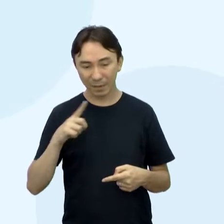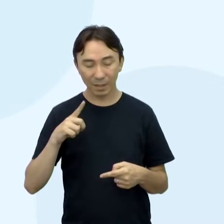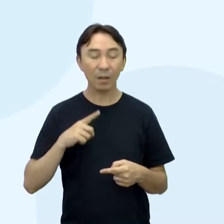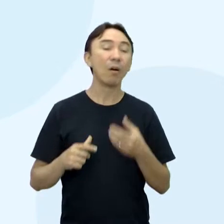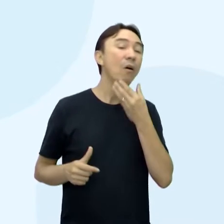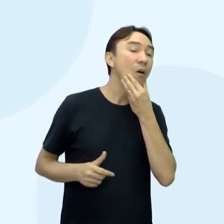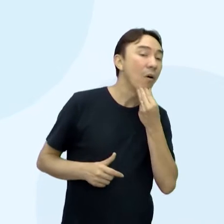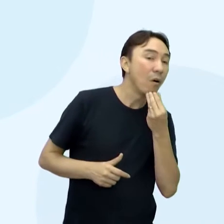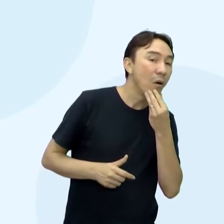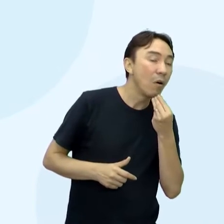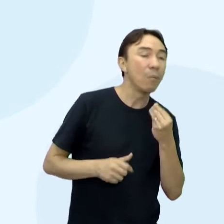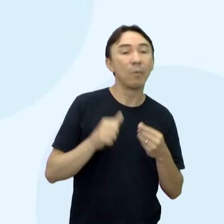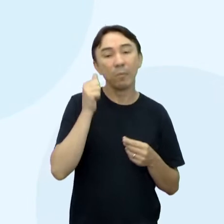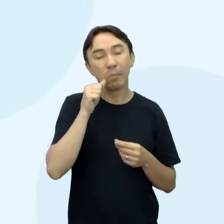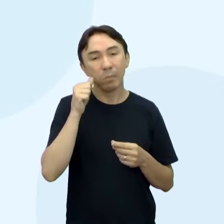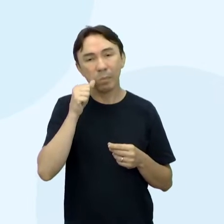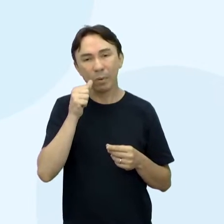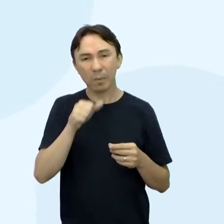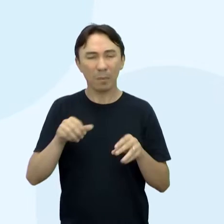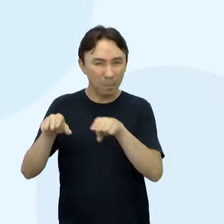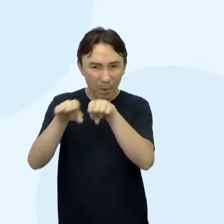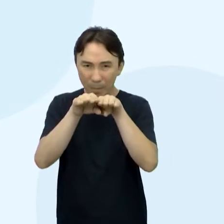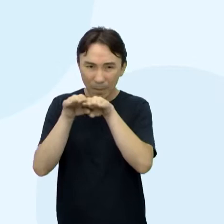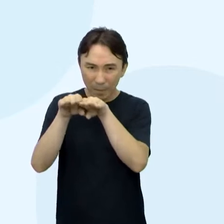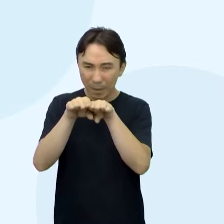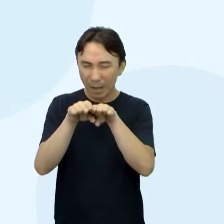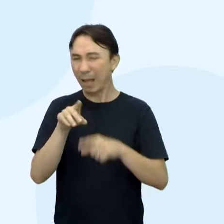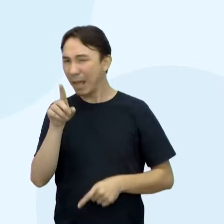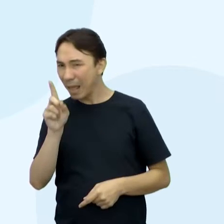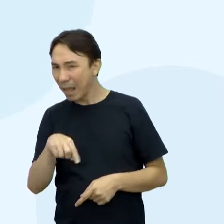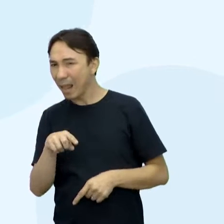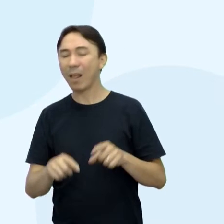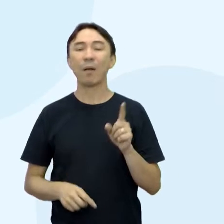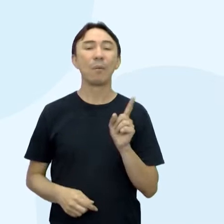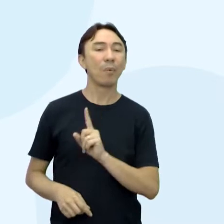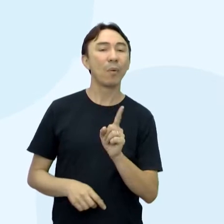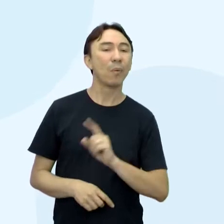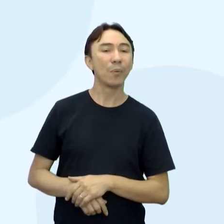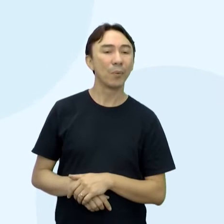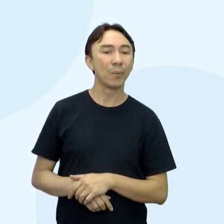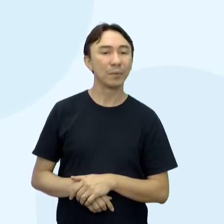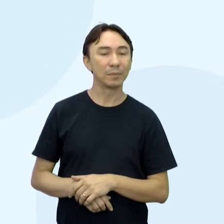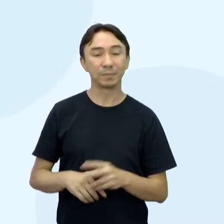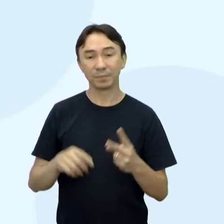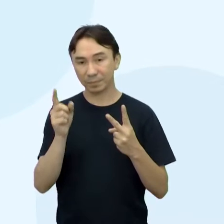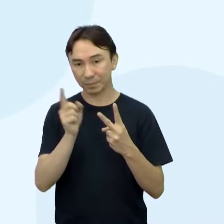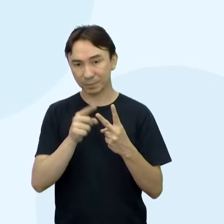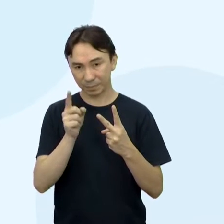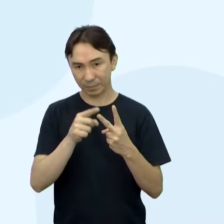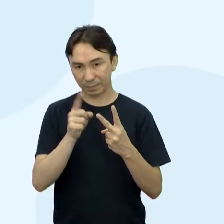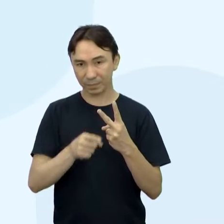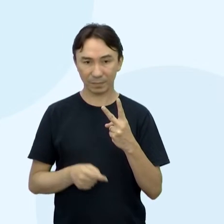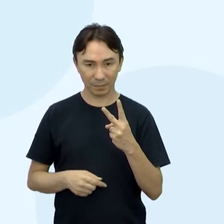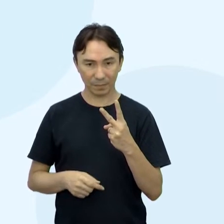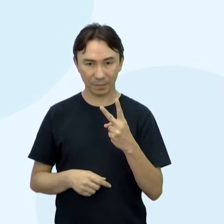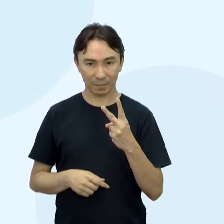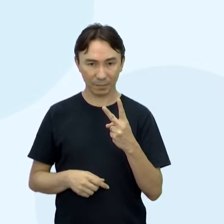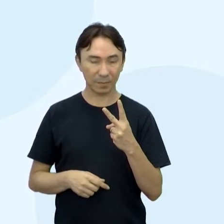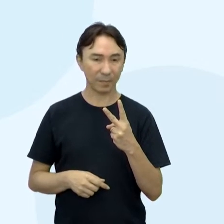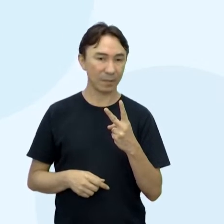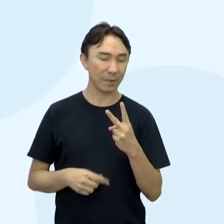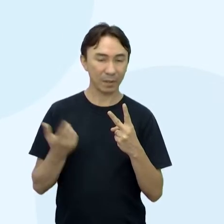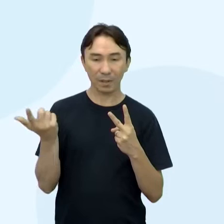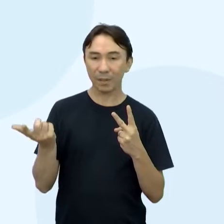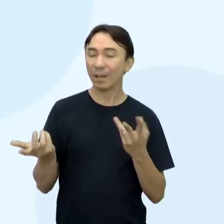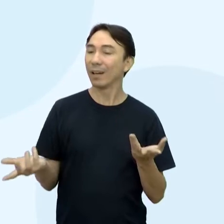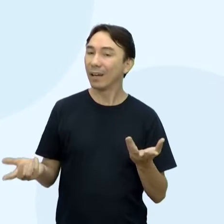sexos, muito parecida com aquela primeira lá, né? Agora, há equilíbrio na representatividade